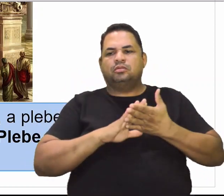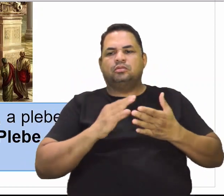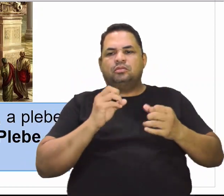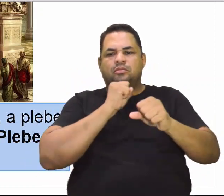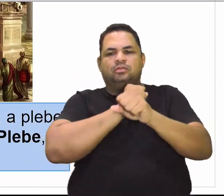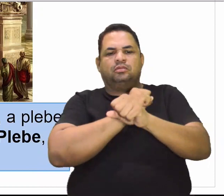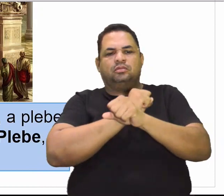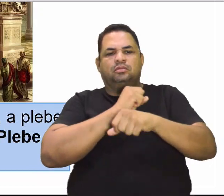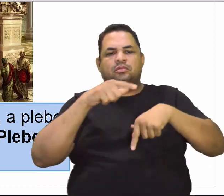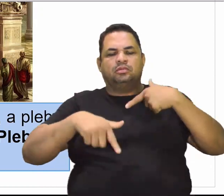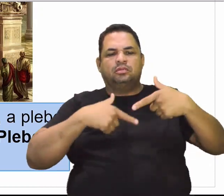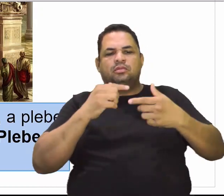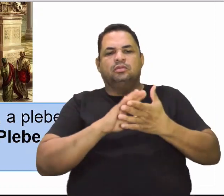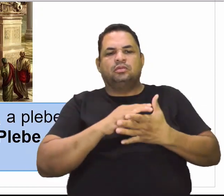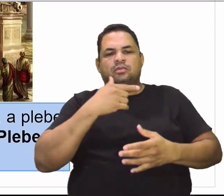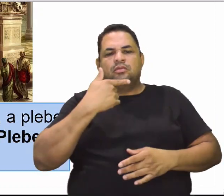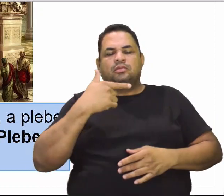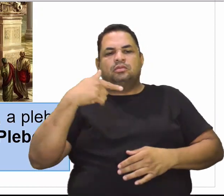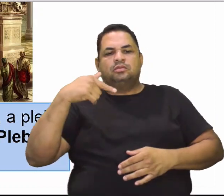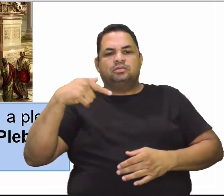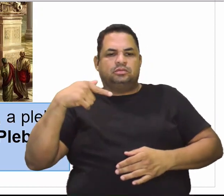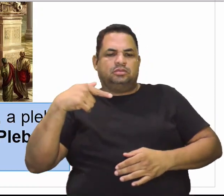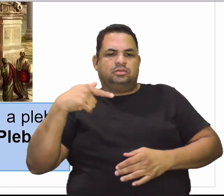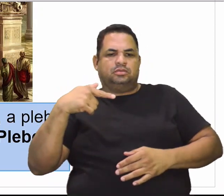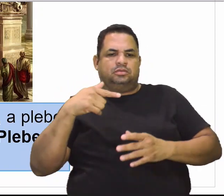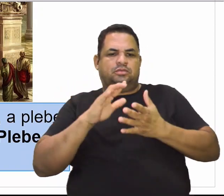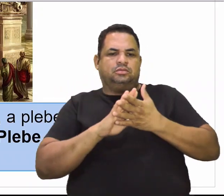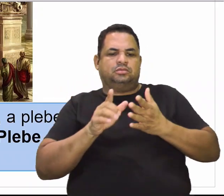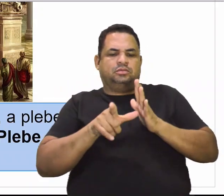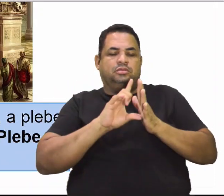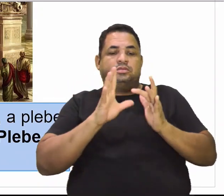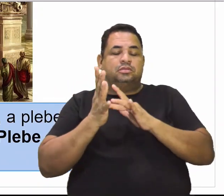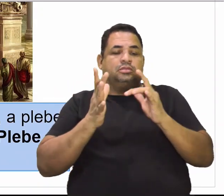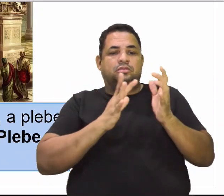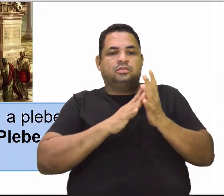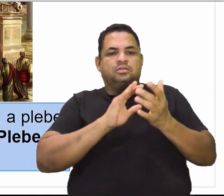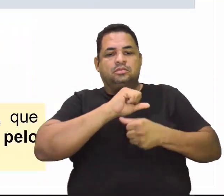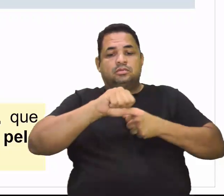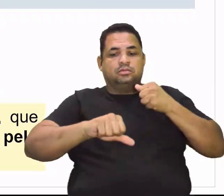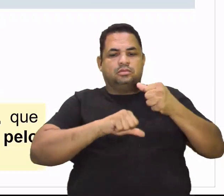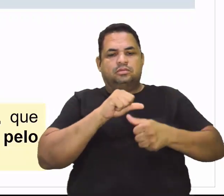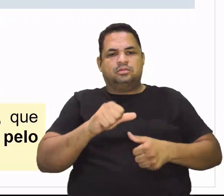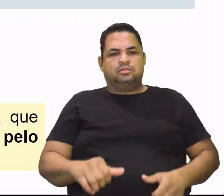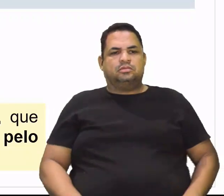27 a.C., a República ela vai haver uma modificação.